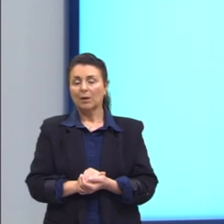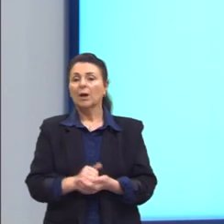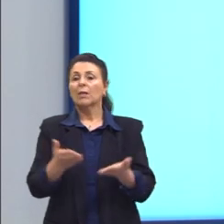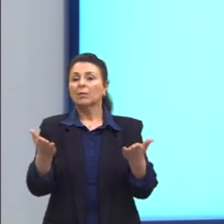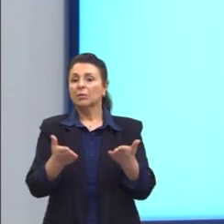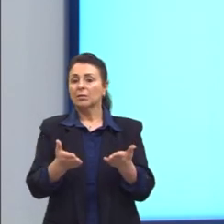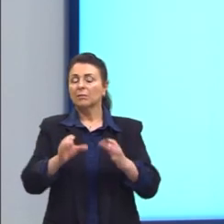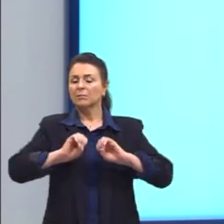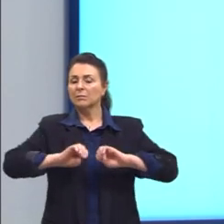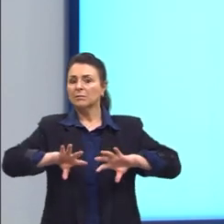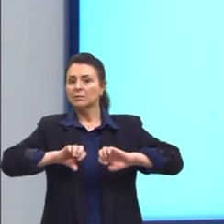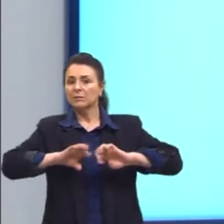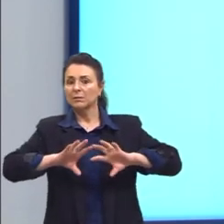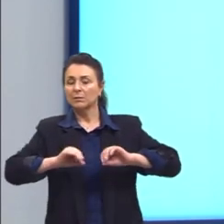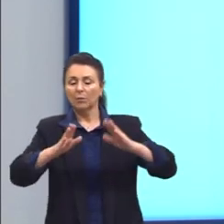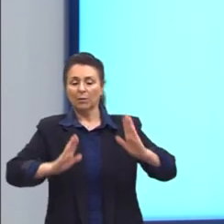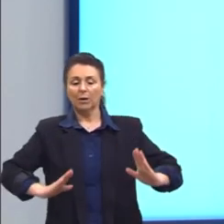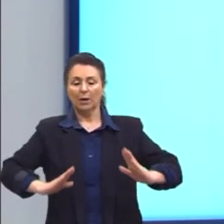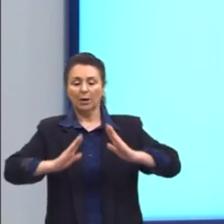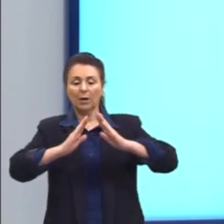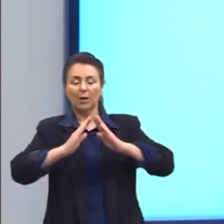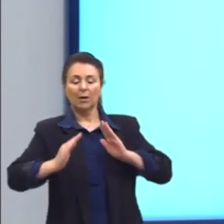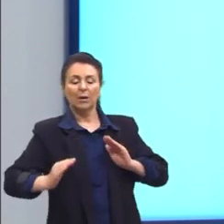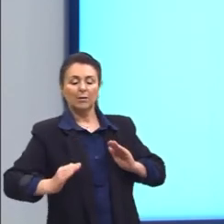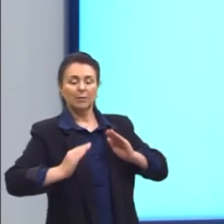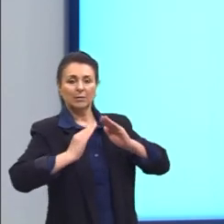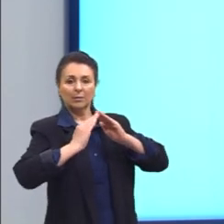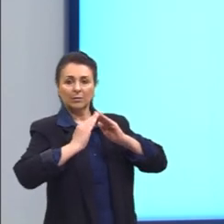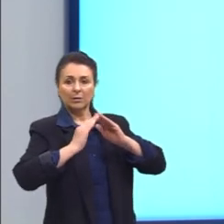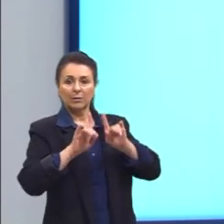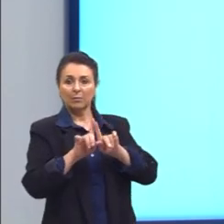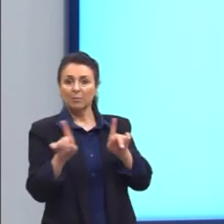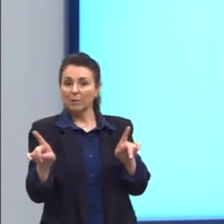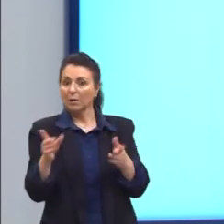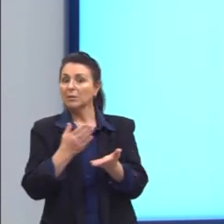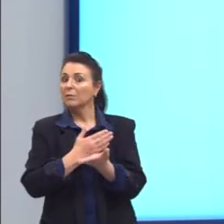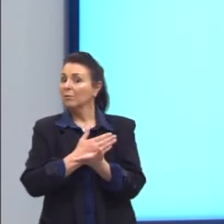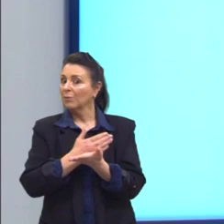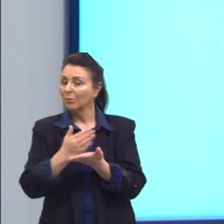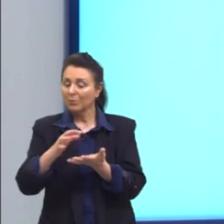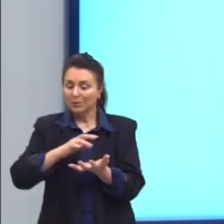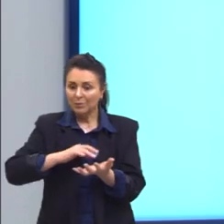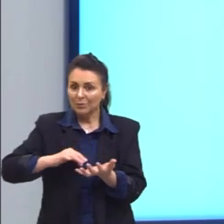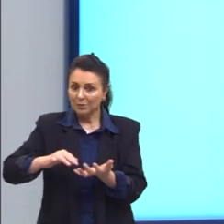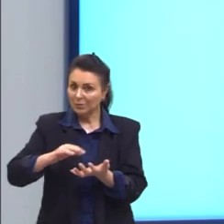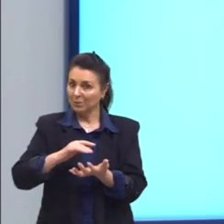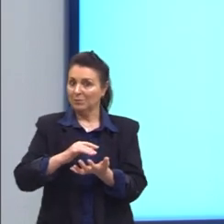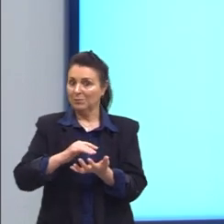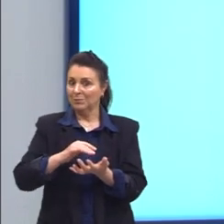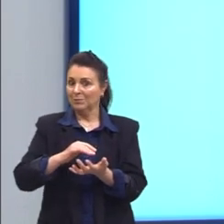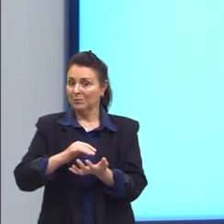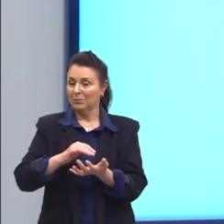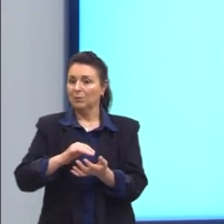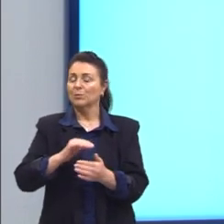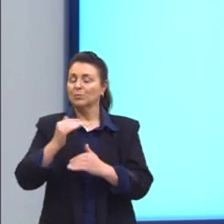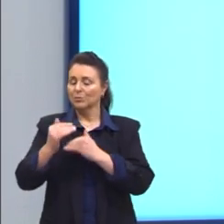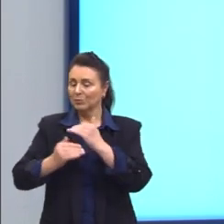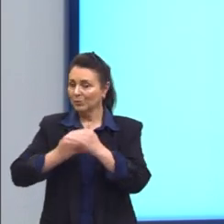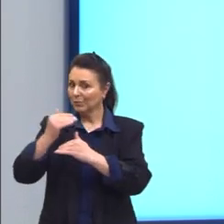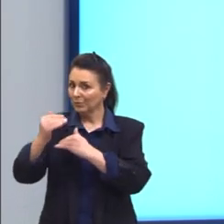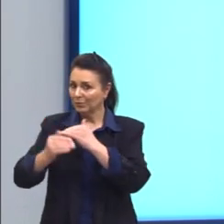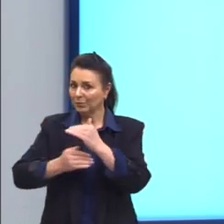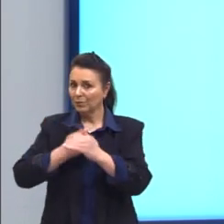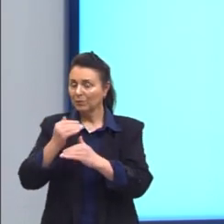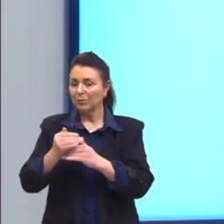nós trabalhamos a questão né da pirâmide mas não entramos ali nos cálculos em si né nós desenvolvemos